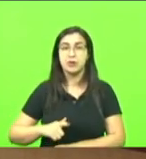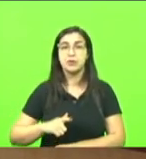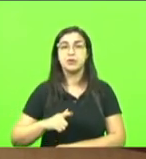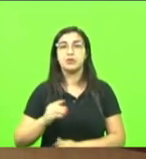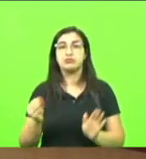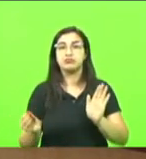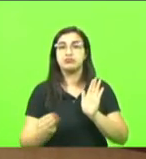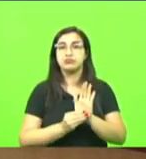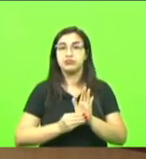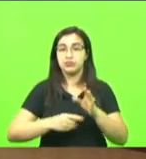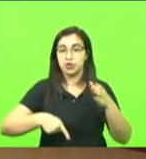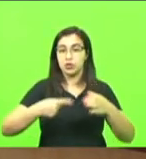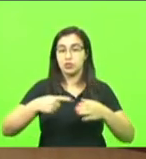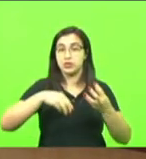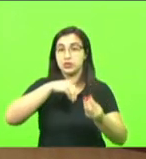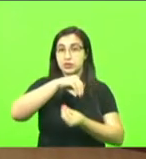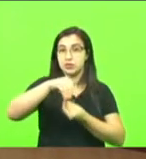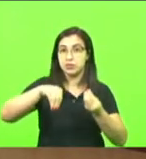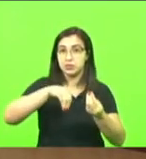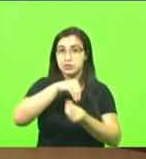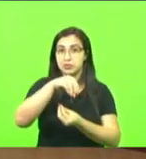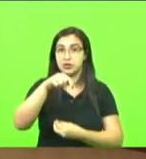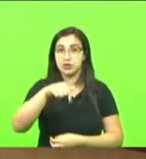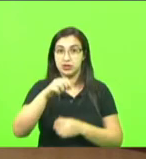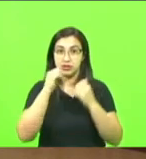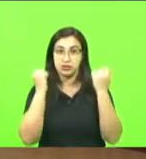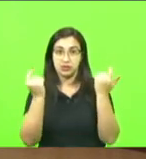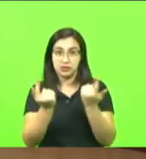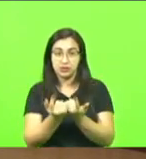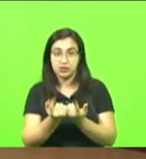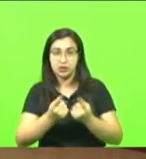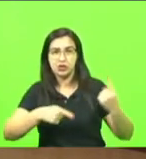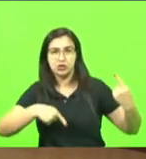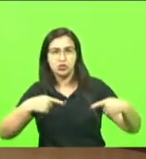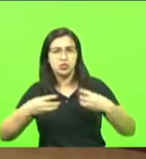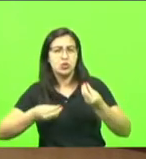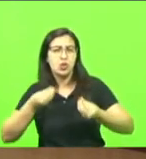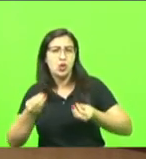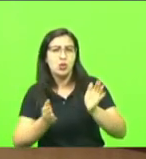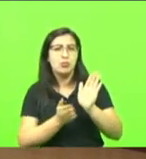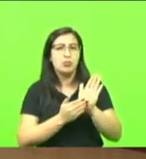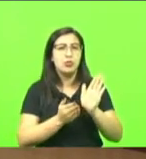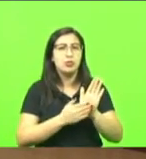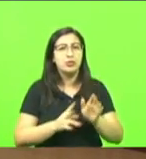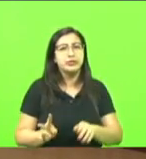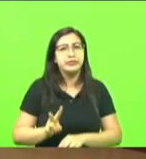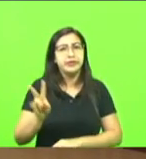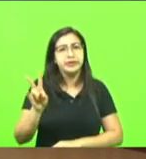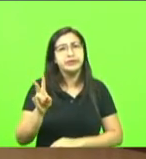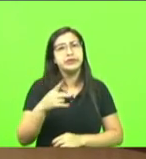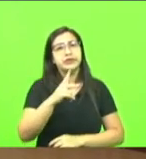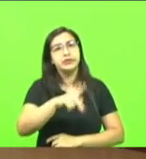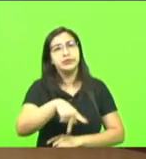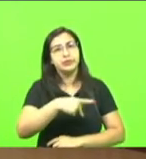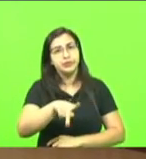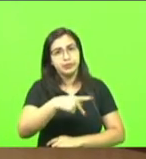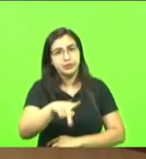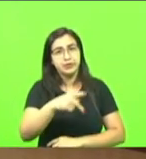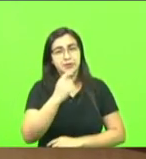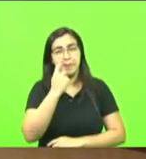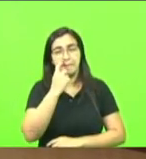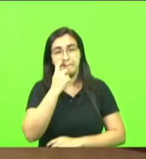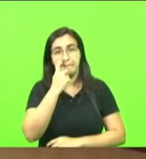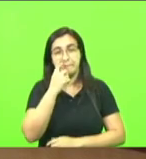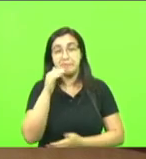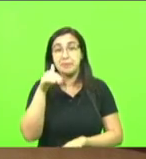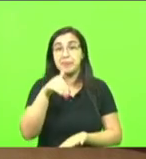Assembleia Legislativa de Santa Catarina para discutir e elaborar uma nova proposta de valorização do magistério catarinense. Ao final de